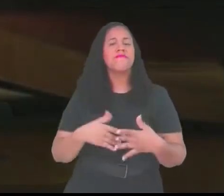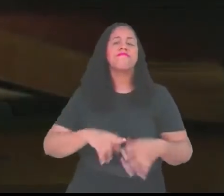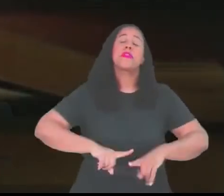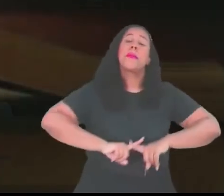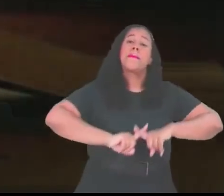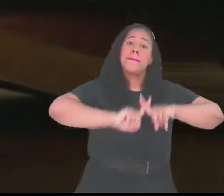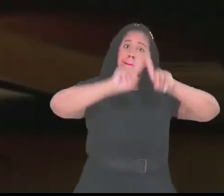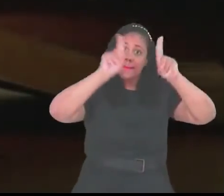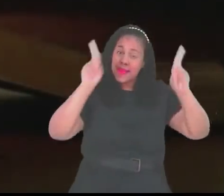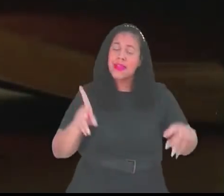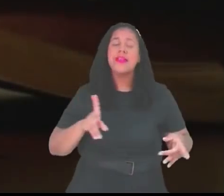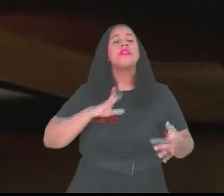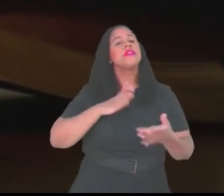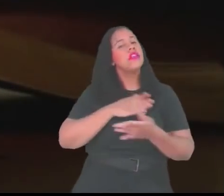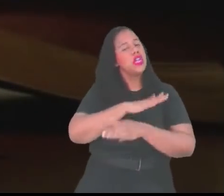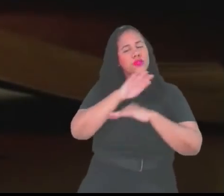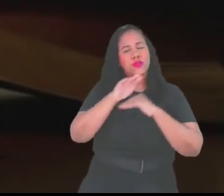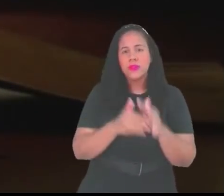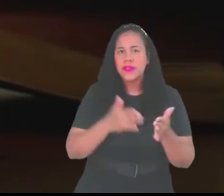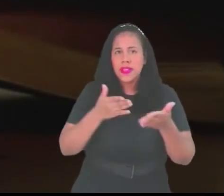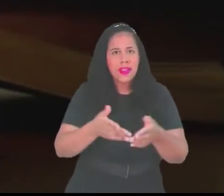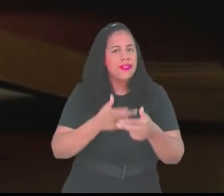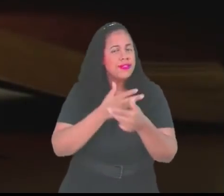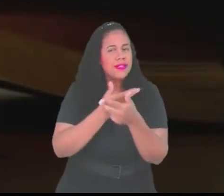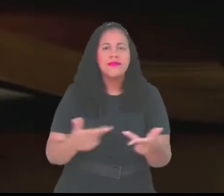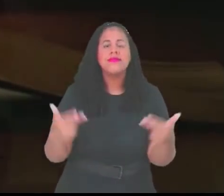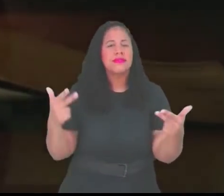mas em todas estas coisas,